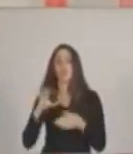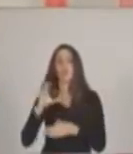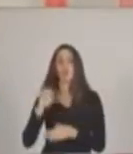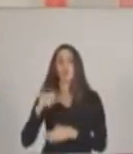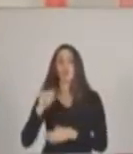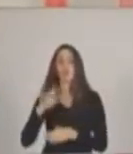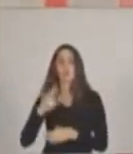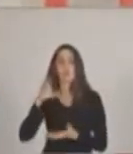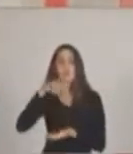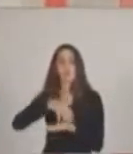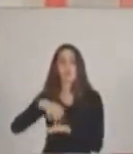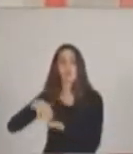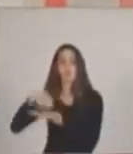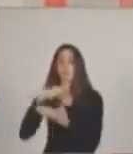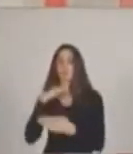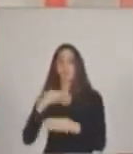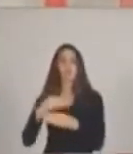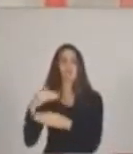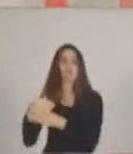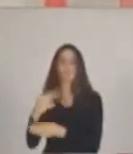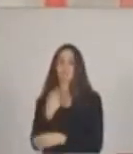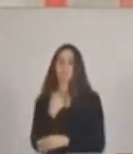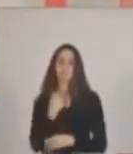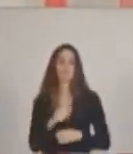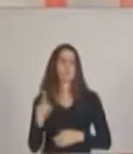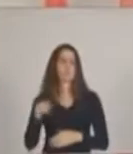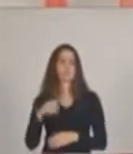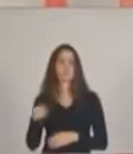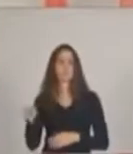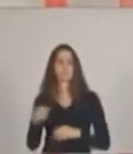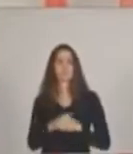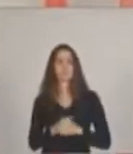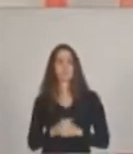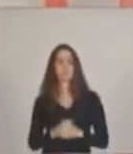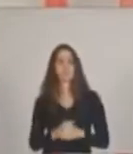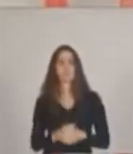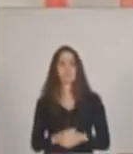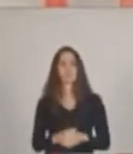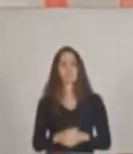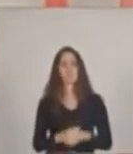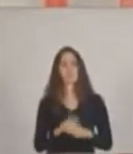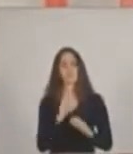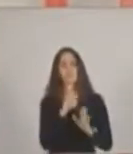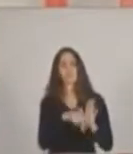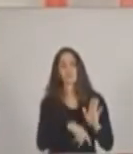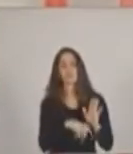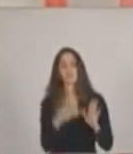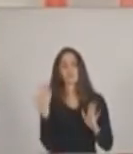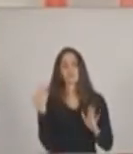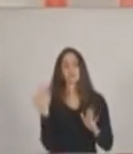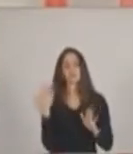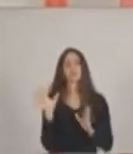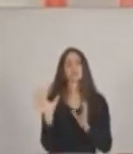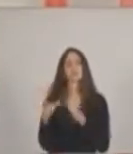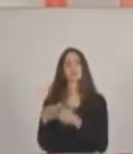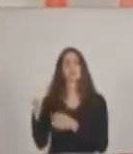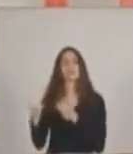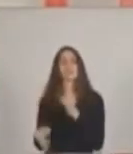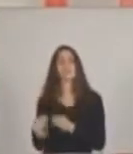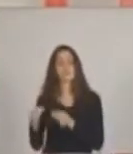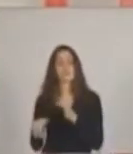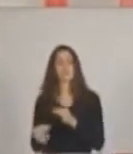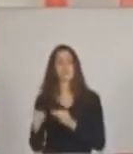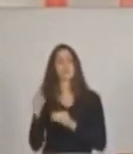projeto que foi apresentado anteriormente pelo Tribunal de Justiça, e o que o Tribunal de Justiça está